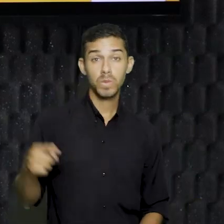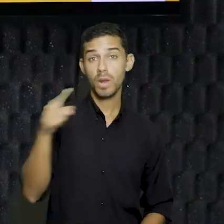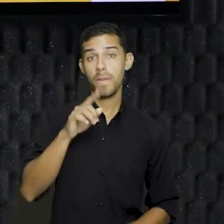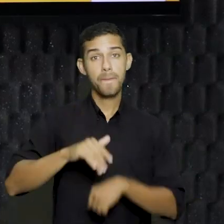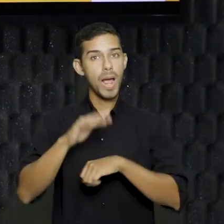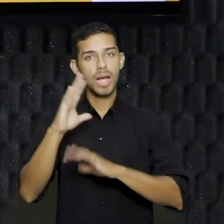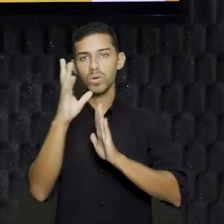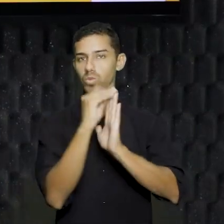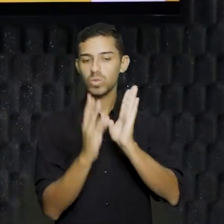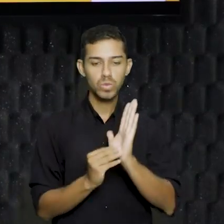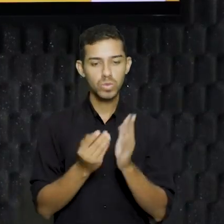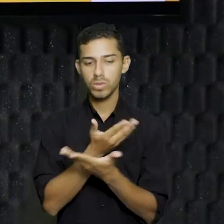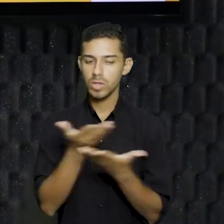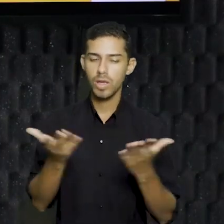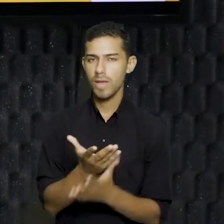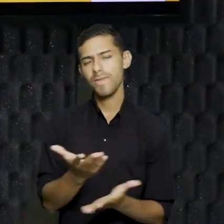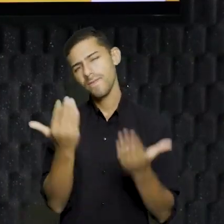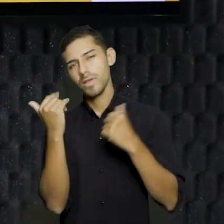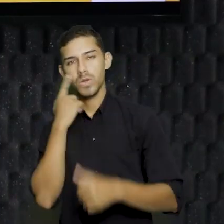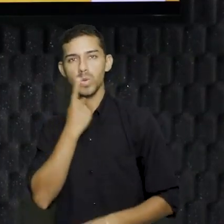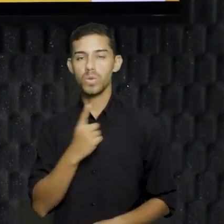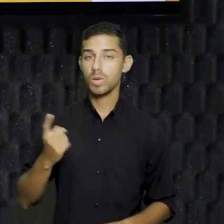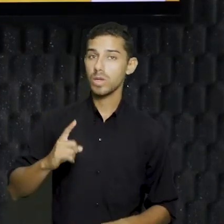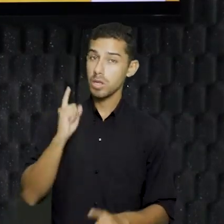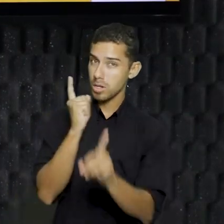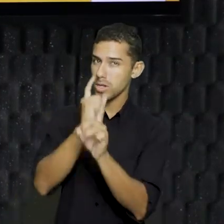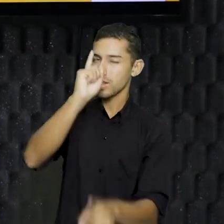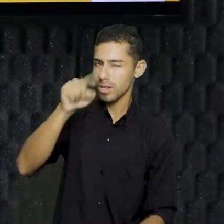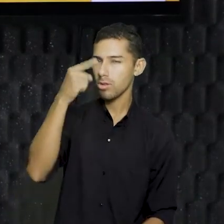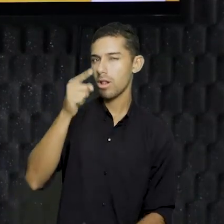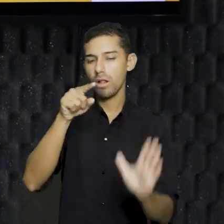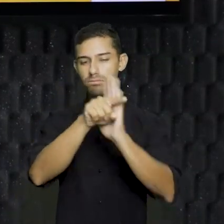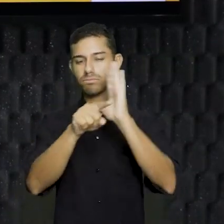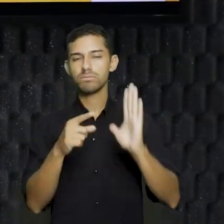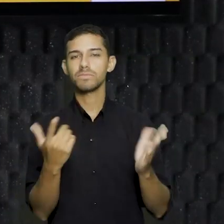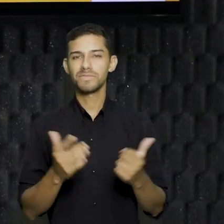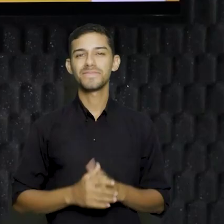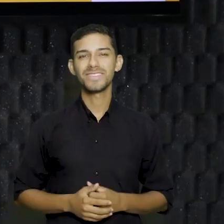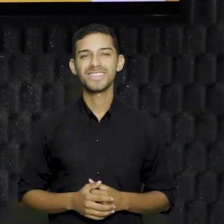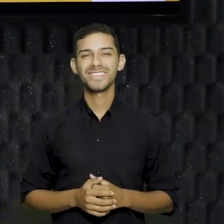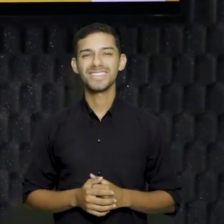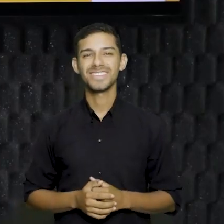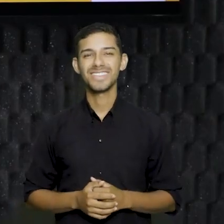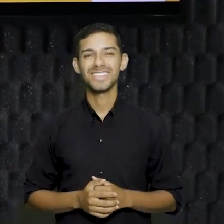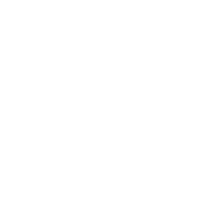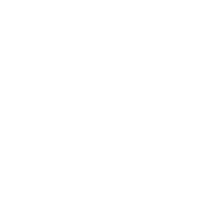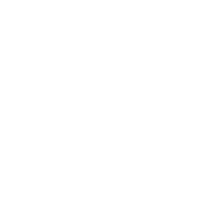muito mais conteúdo. Então, fica comigo, eu te vejo na próxima aula.